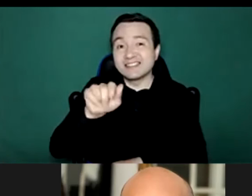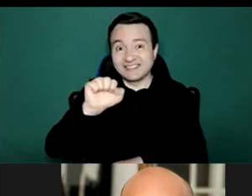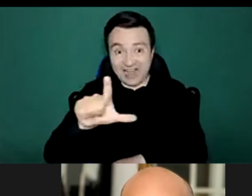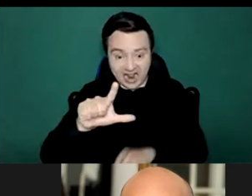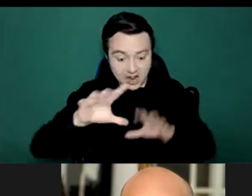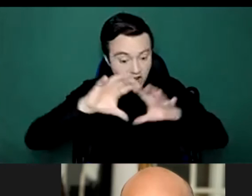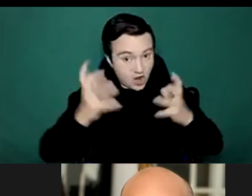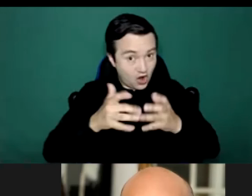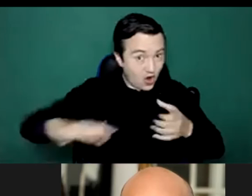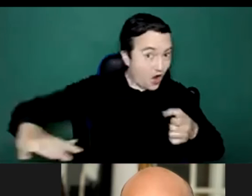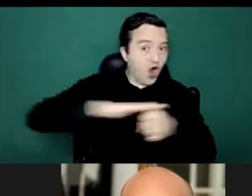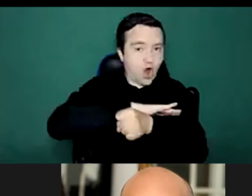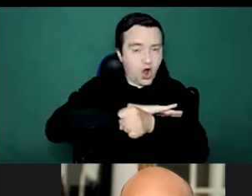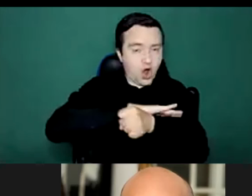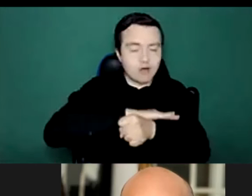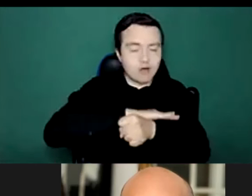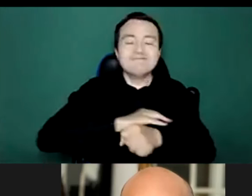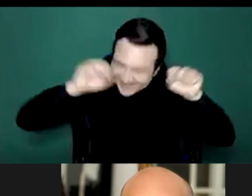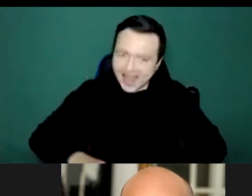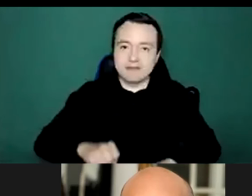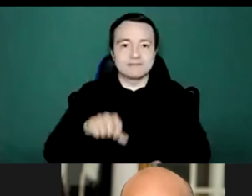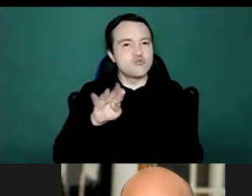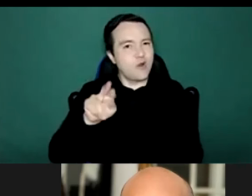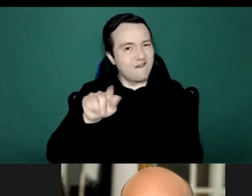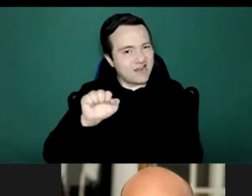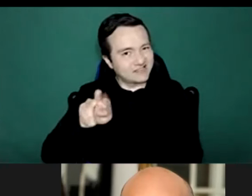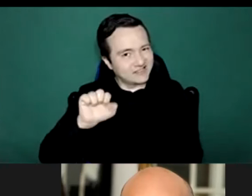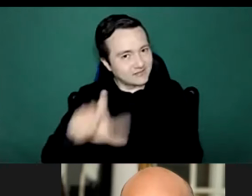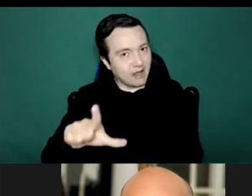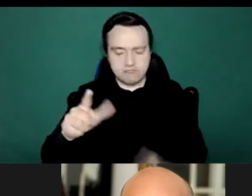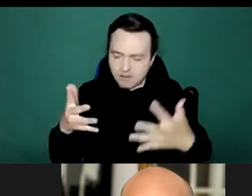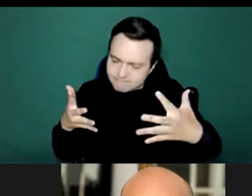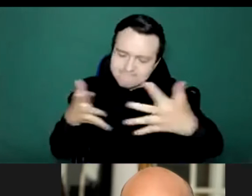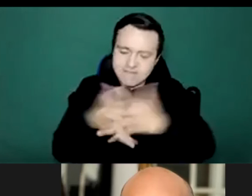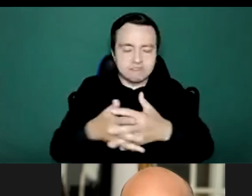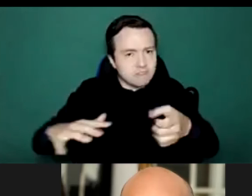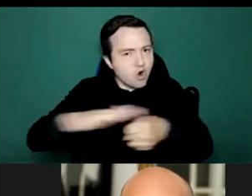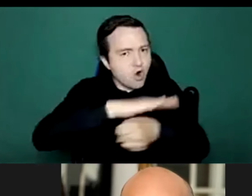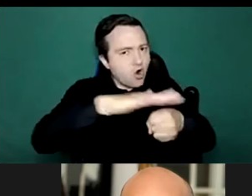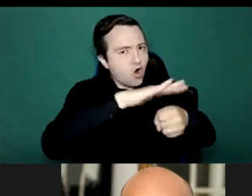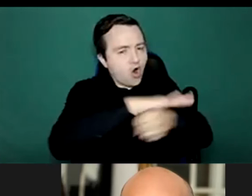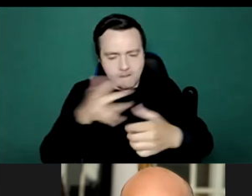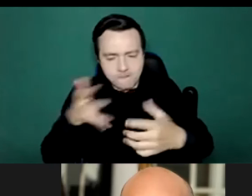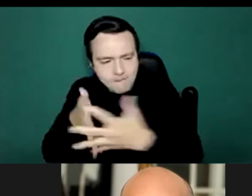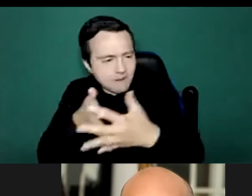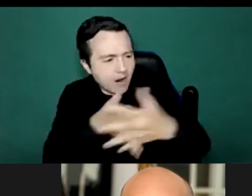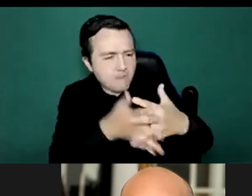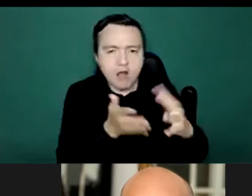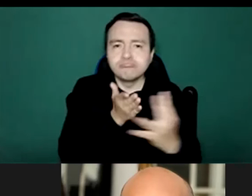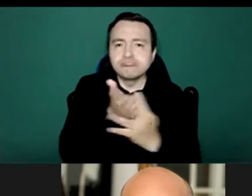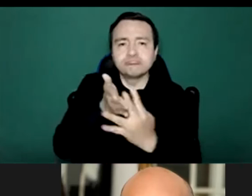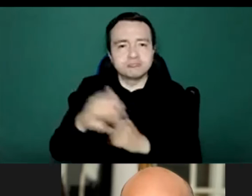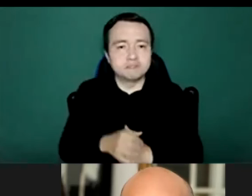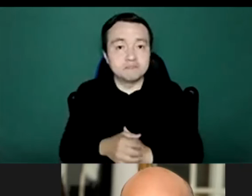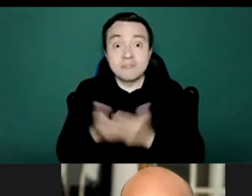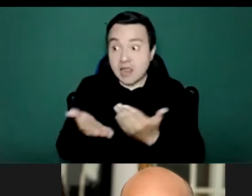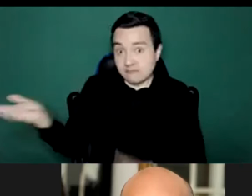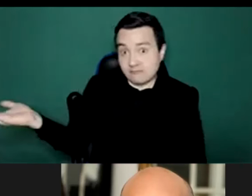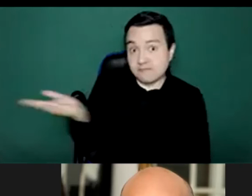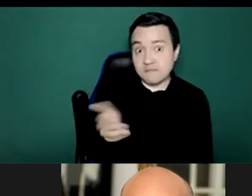introdutórios, pero a riqueza dessa atividade está em los aportes e experiências que nos compartilharão a